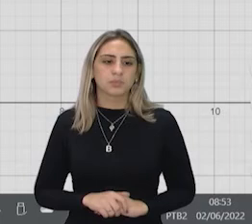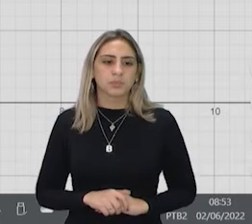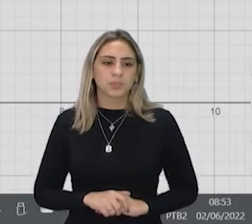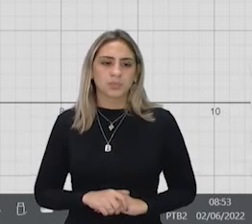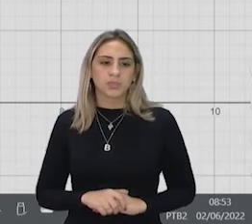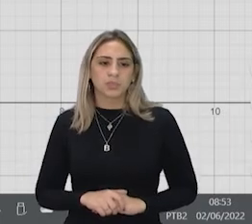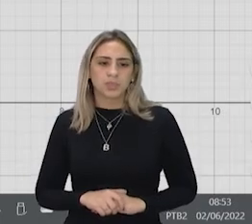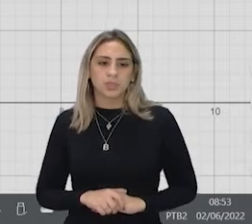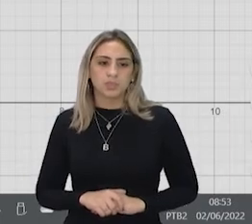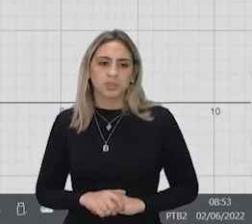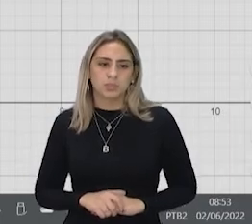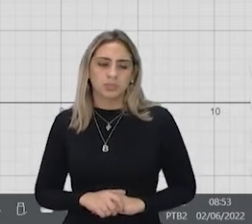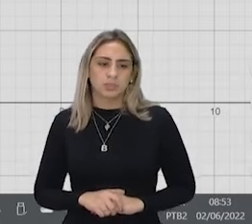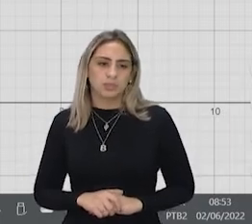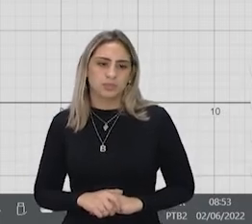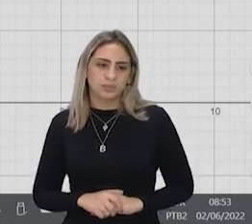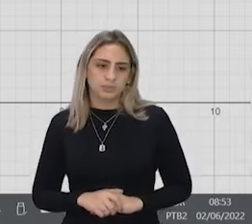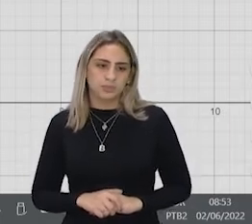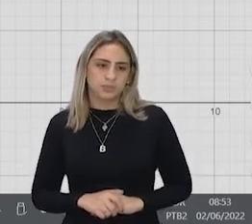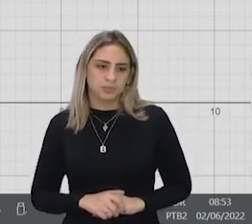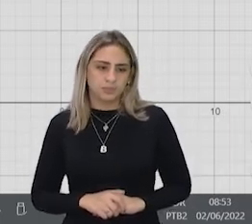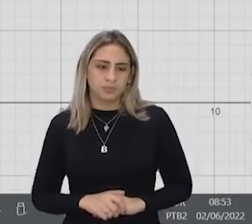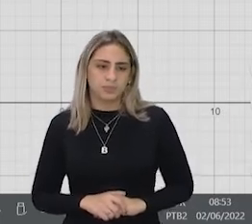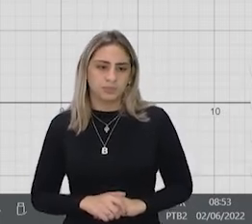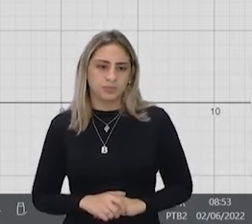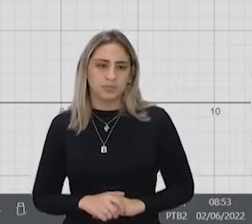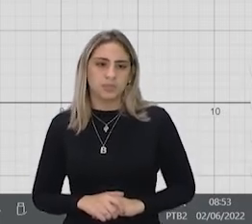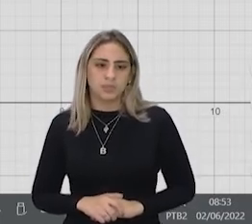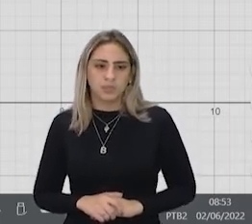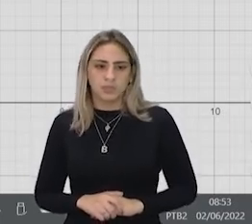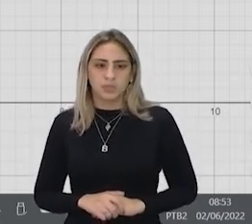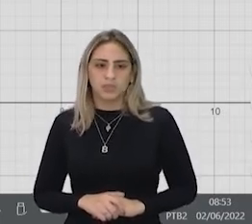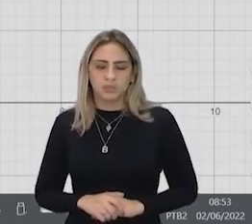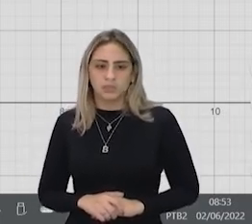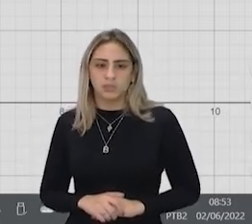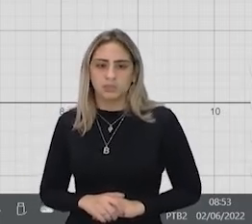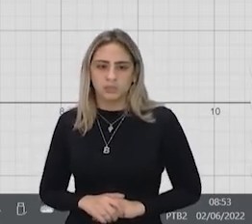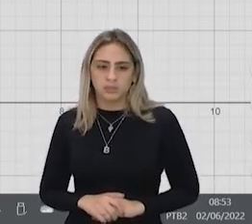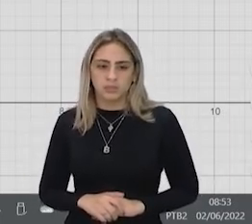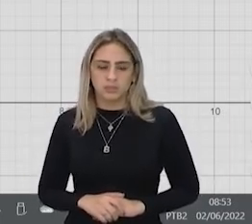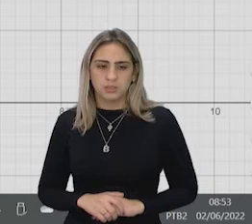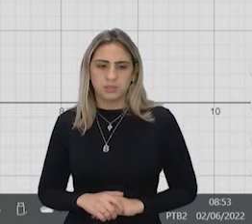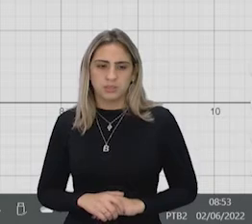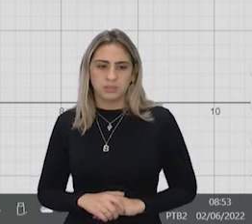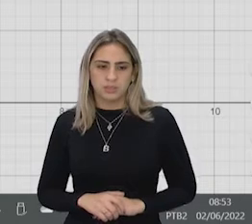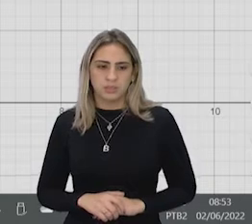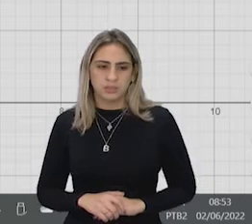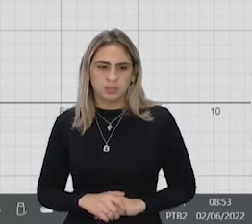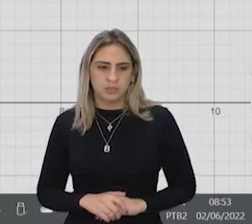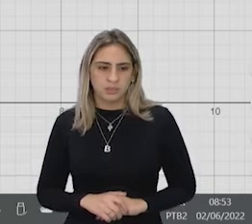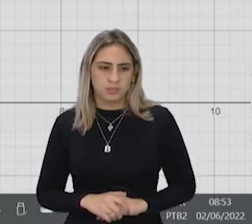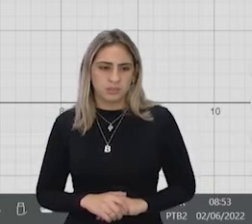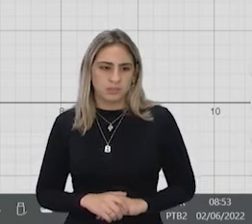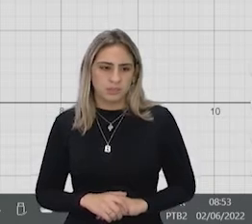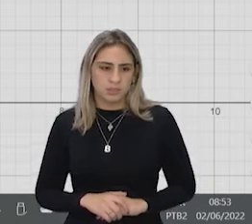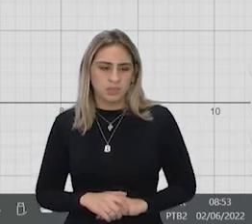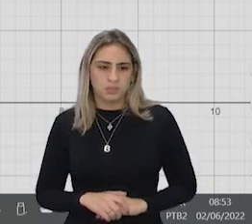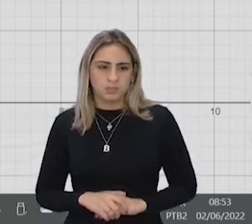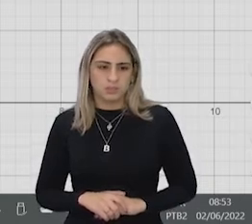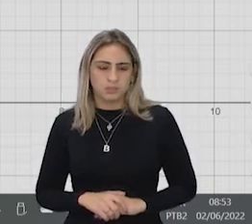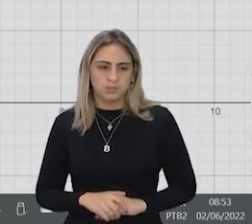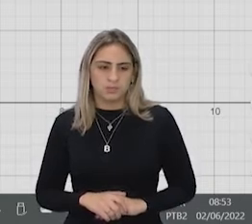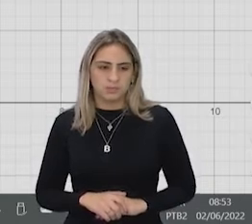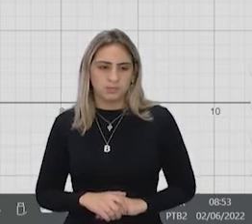Deixa eu pôr aqui o t, cadê? Elevado a t. Opa, não, eu esqueci de pôr o circunflexo.